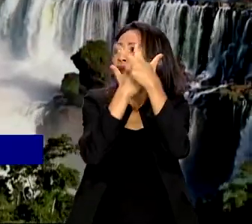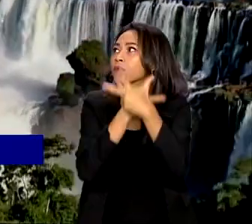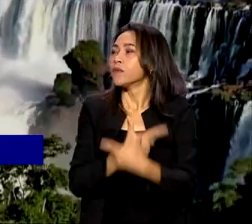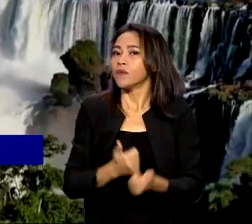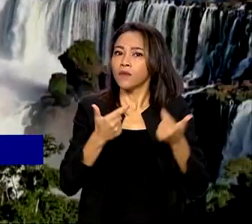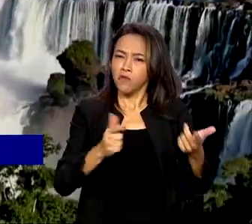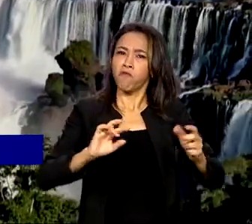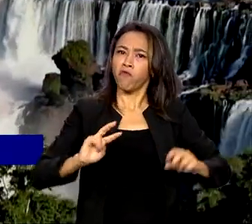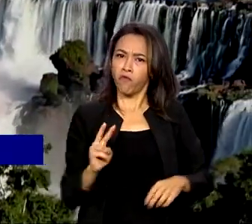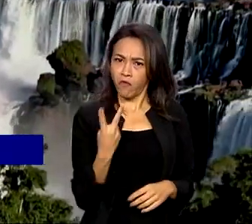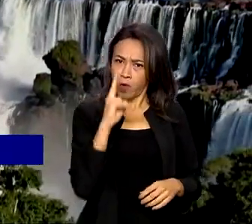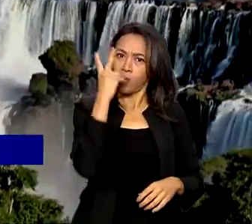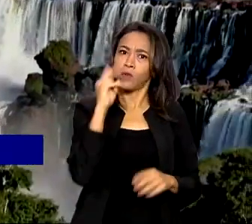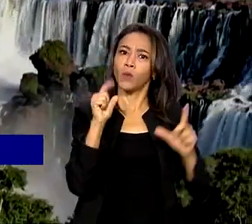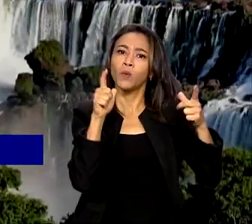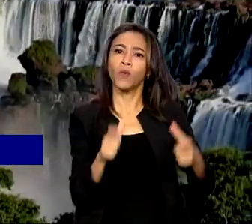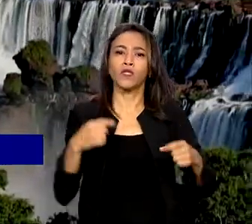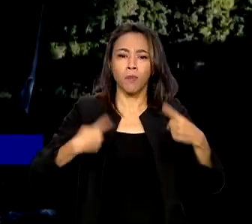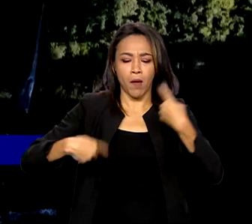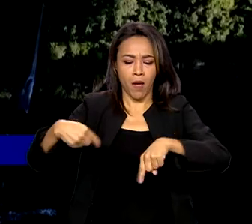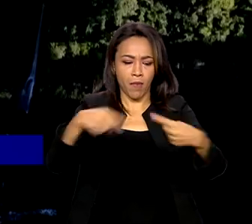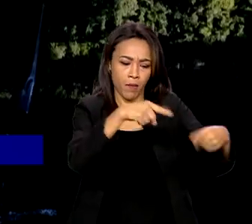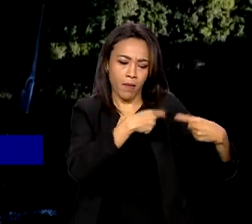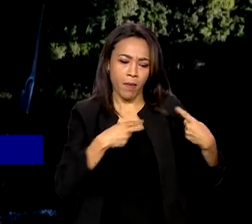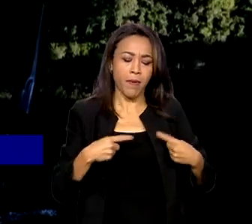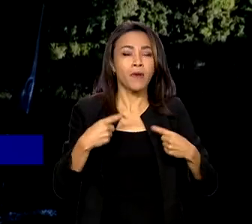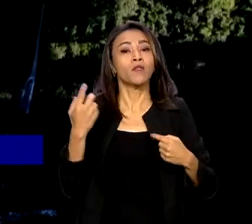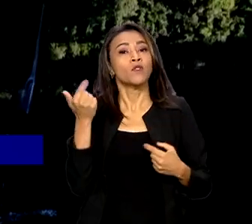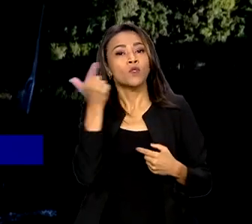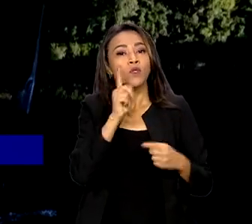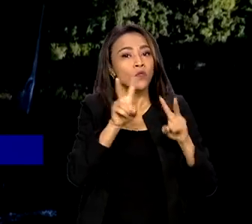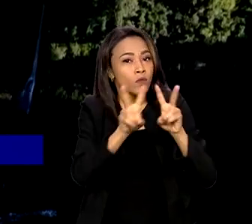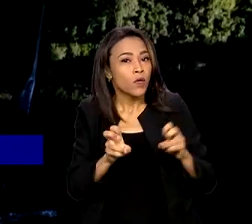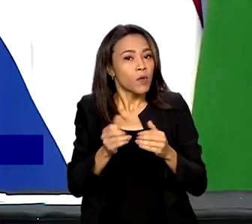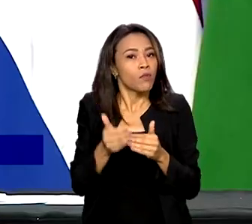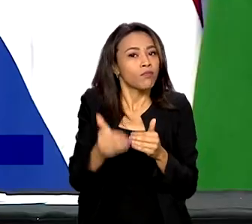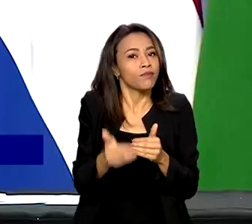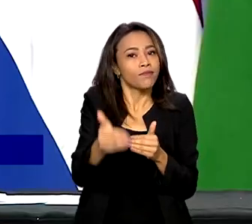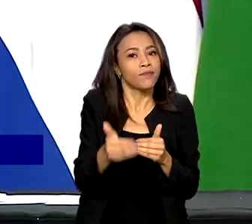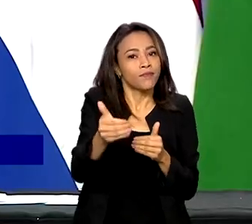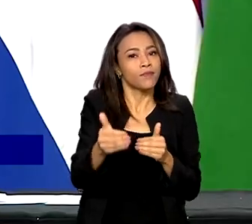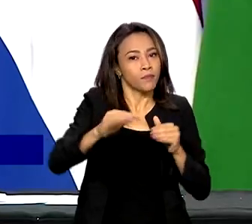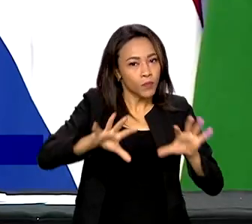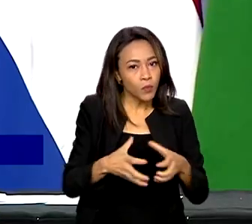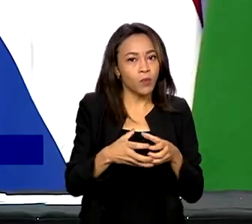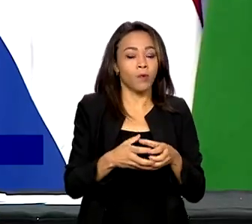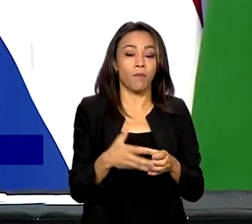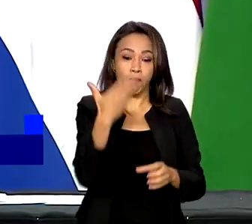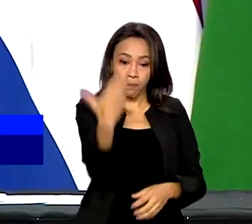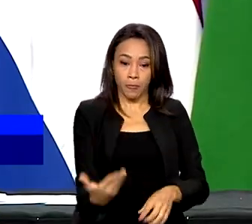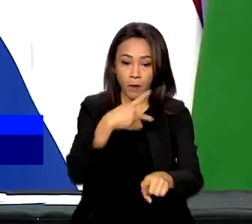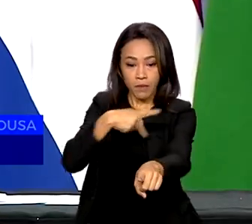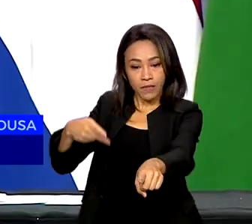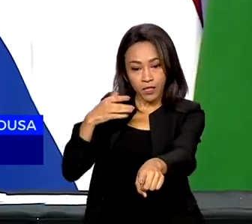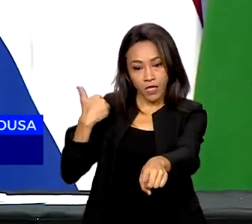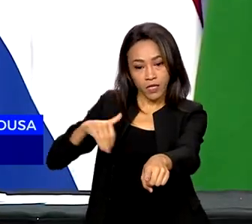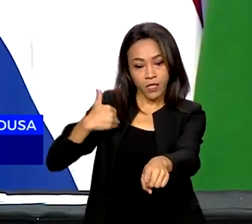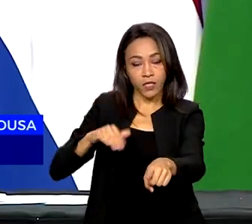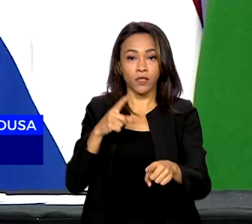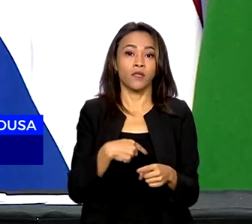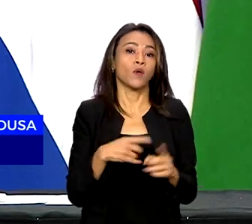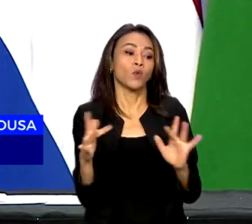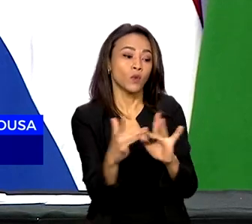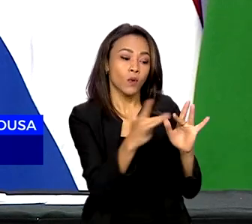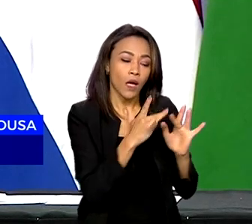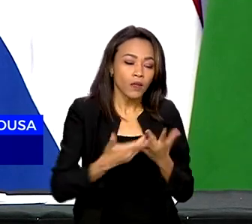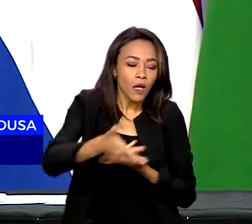valorizou o cenário do debate sobre realizações e avanços necessários para o bloco. Para o presidente da Argentina, as relações entre os integrantes